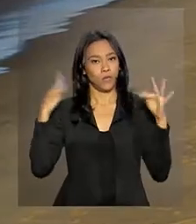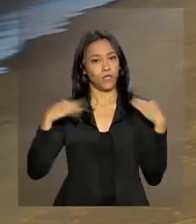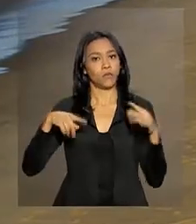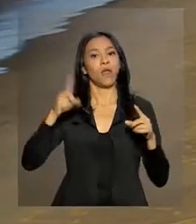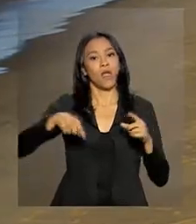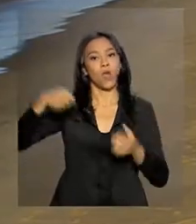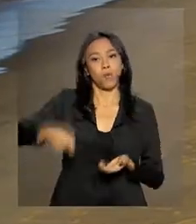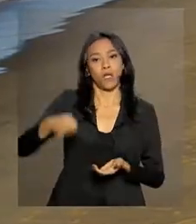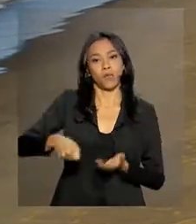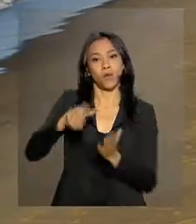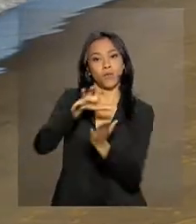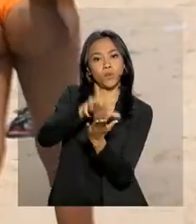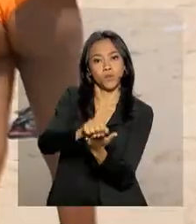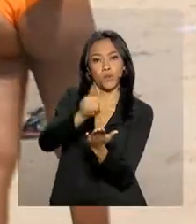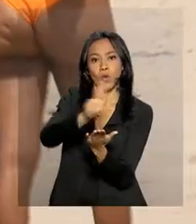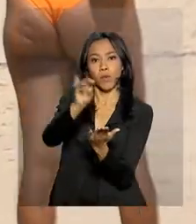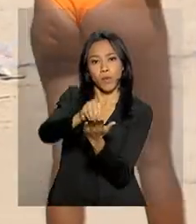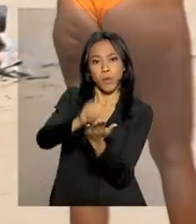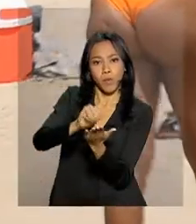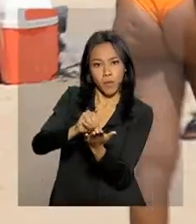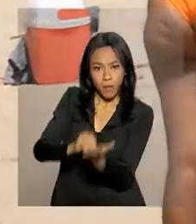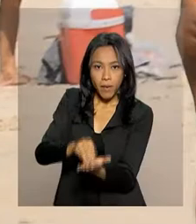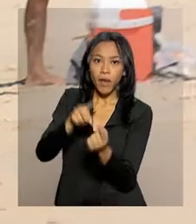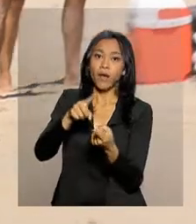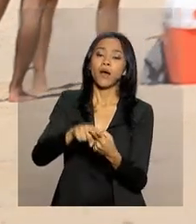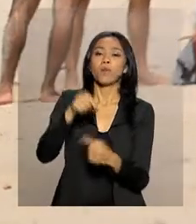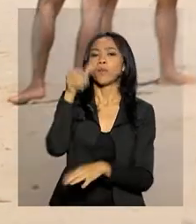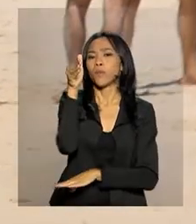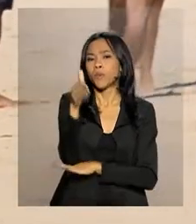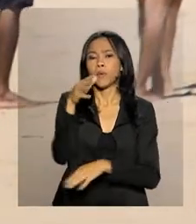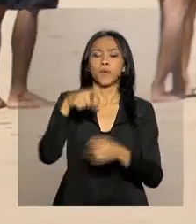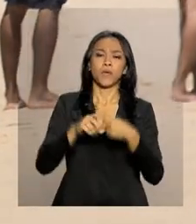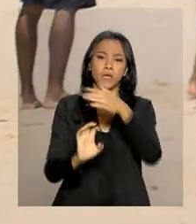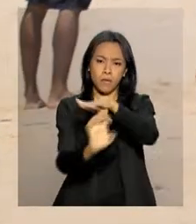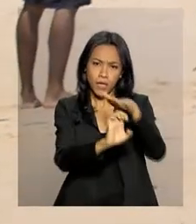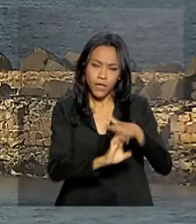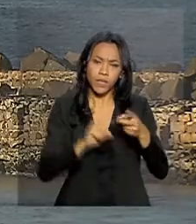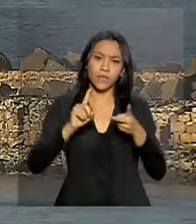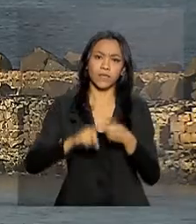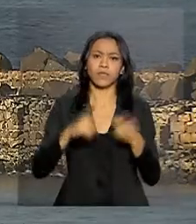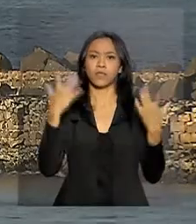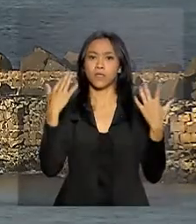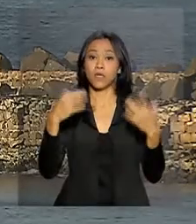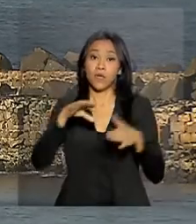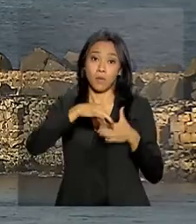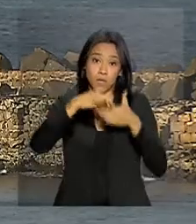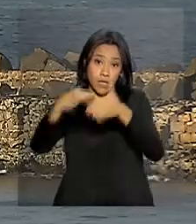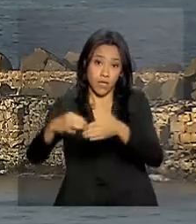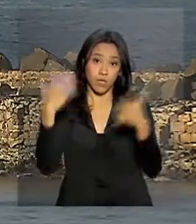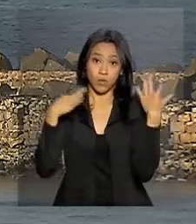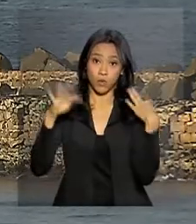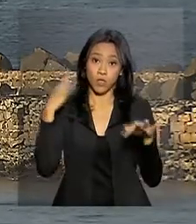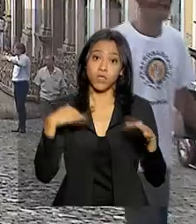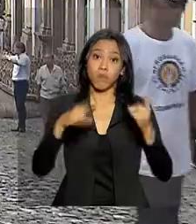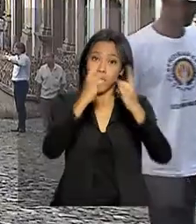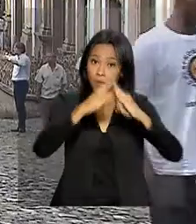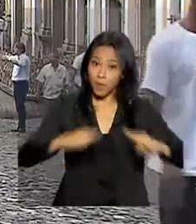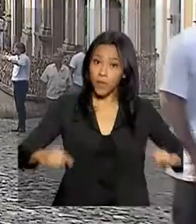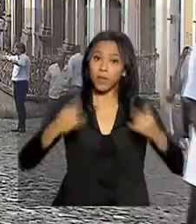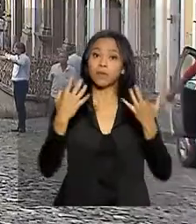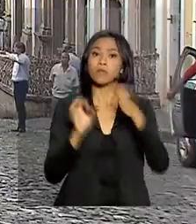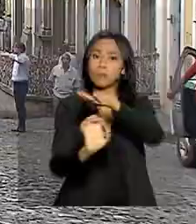obrigatório por meios de hospedagem agências de turismo guias transportadoras acampamentos organizadoras de eventos